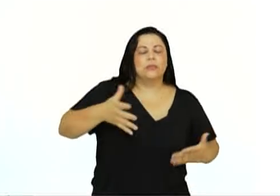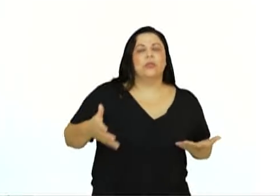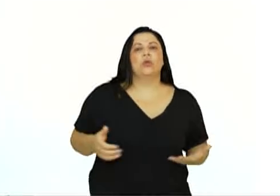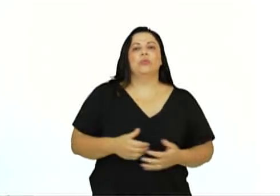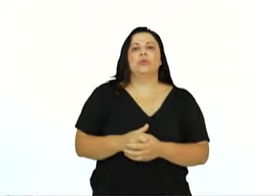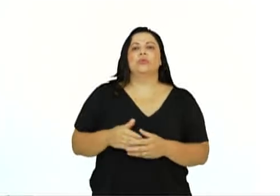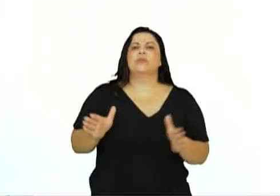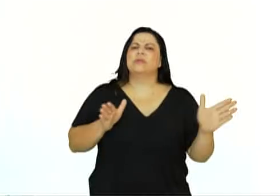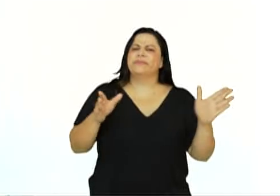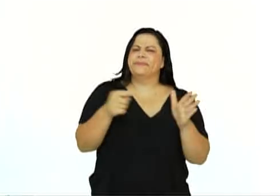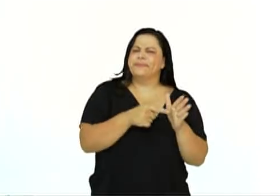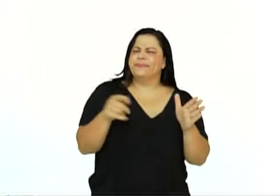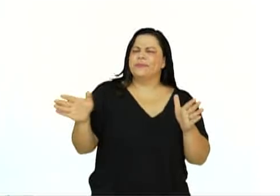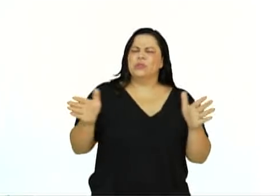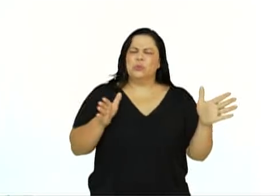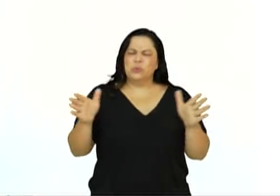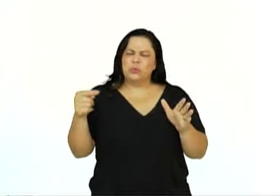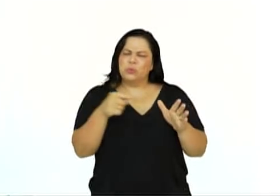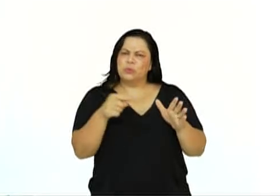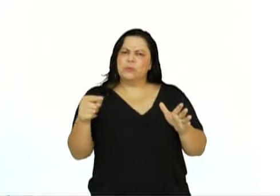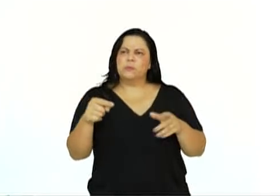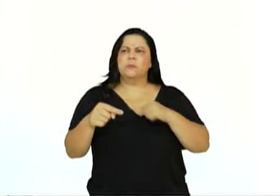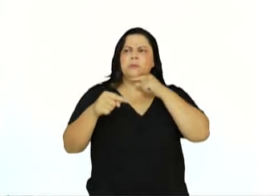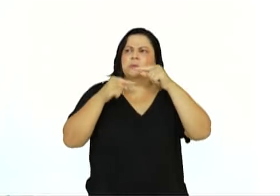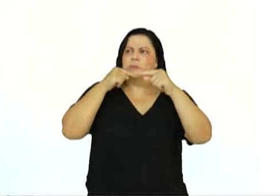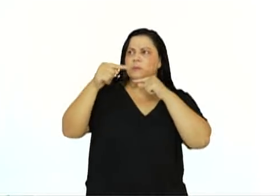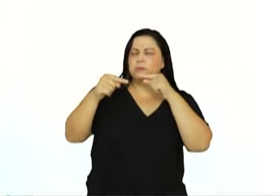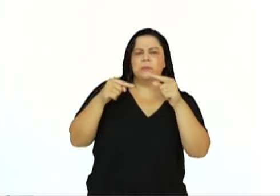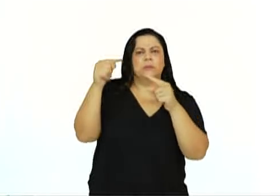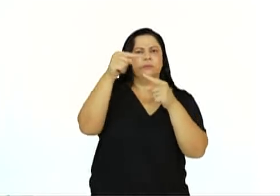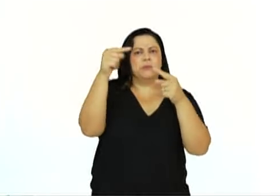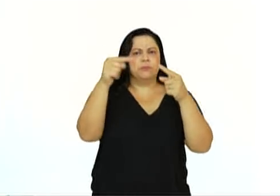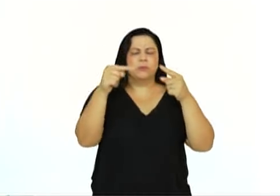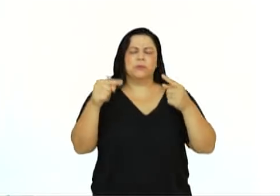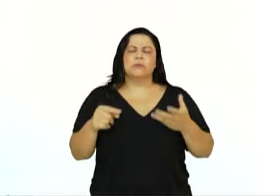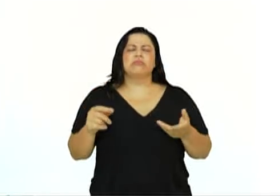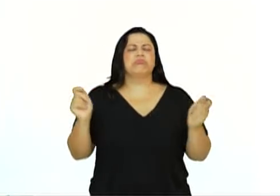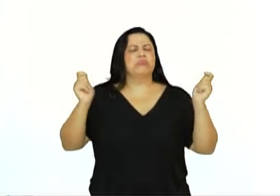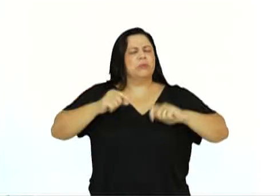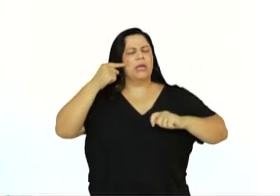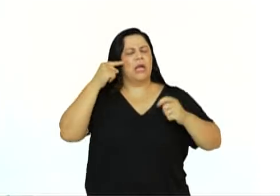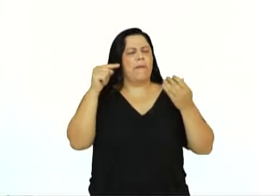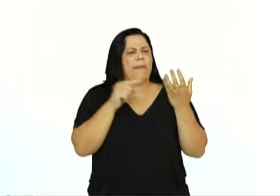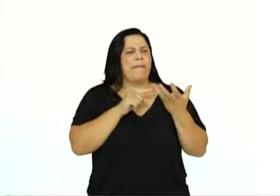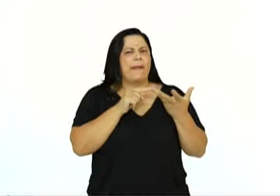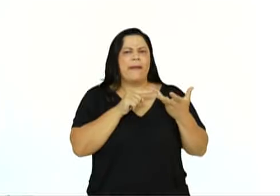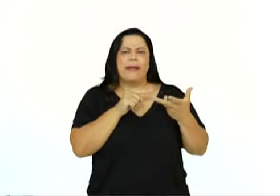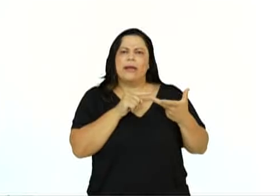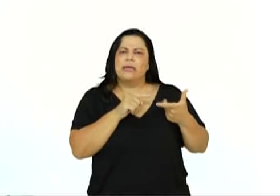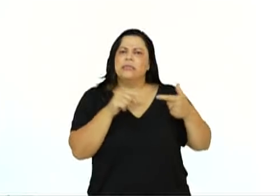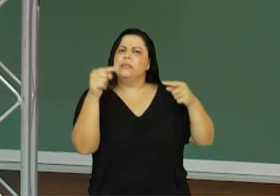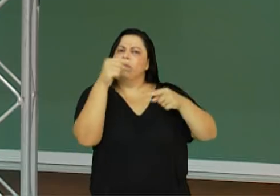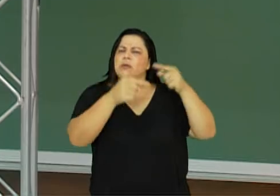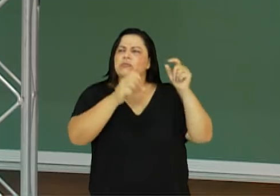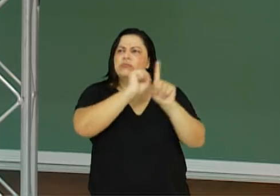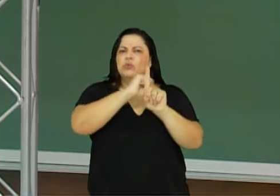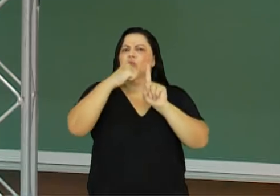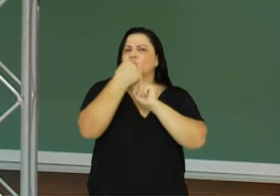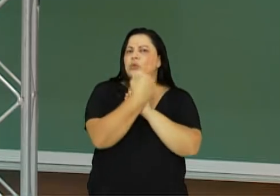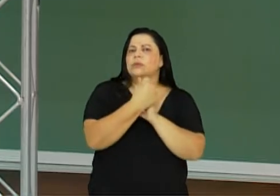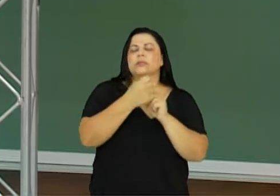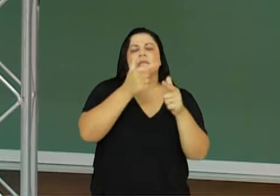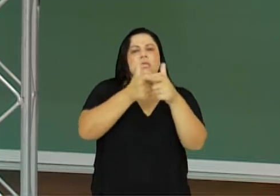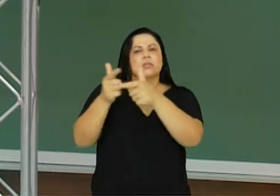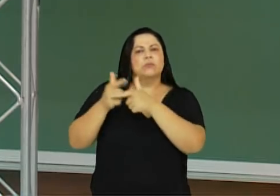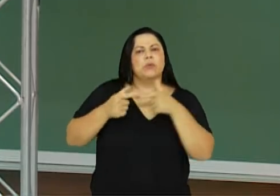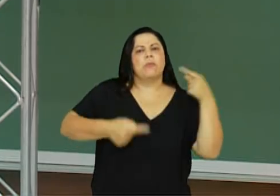durante esses banhos públicos várias questões podiam ser debatidas, né, entre os políticos, várias questões sociais, vários problemas